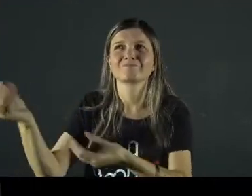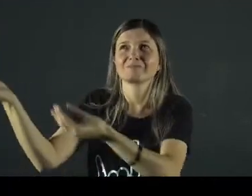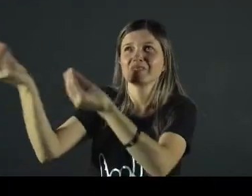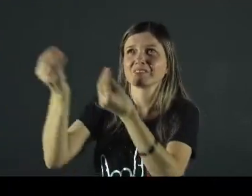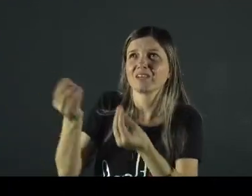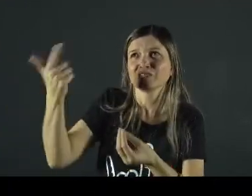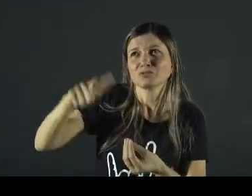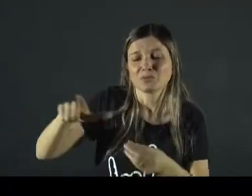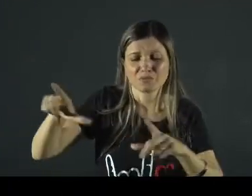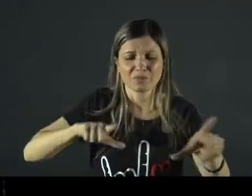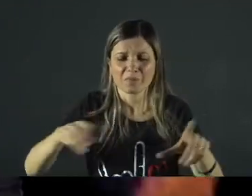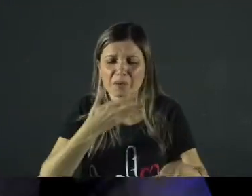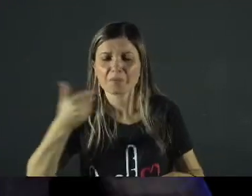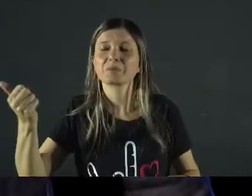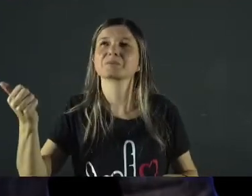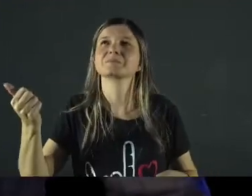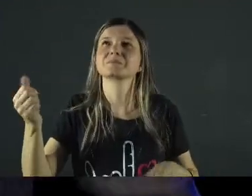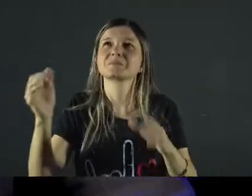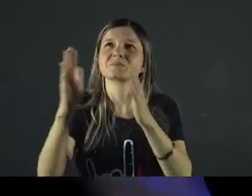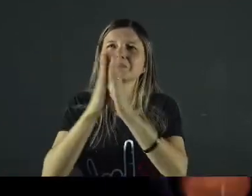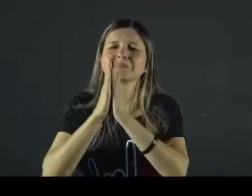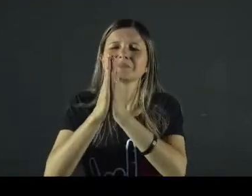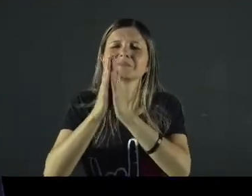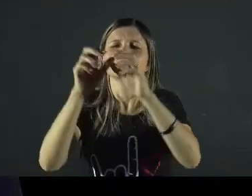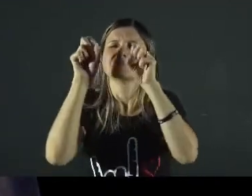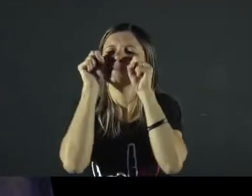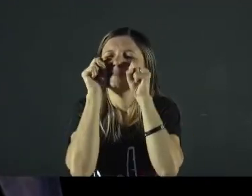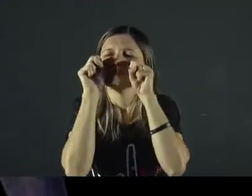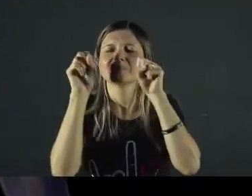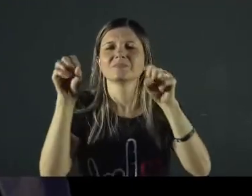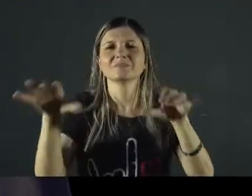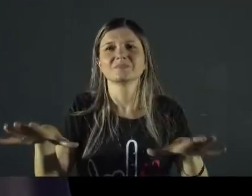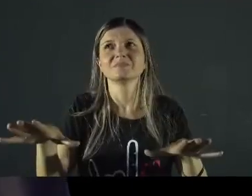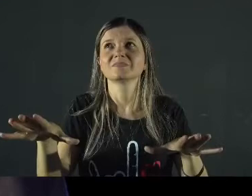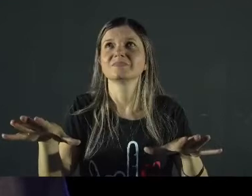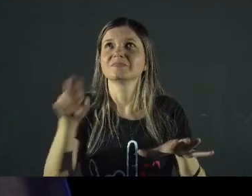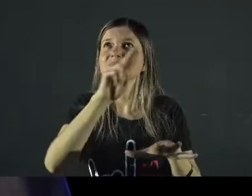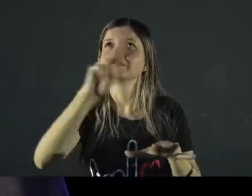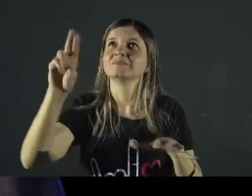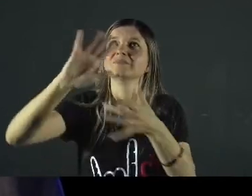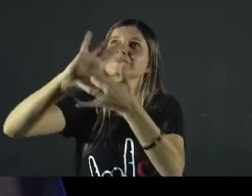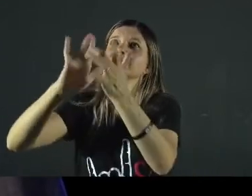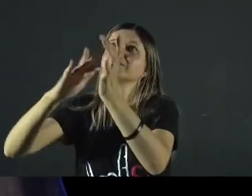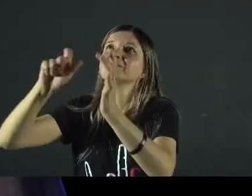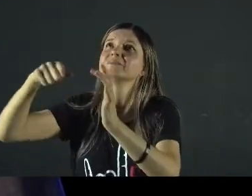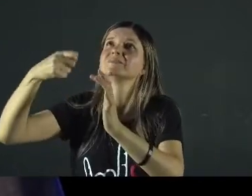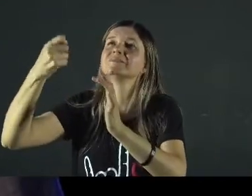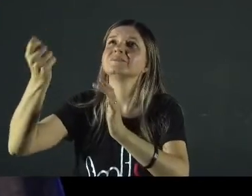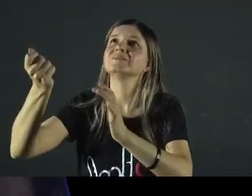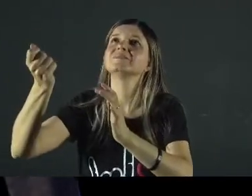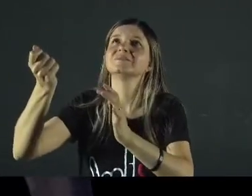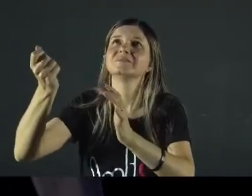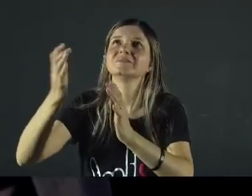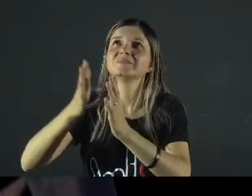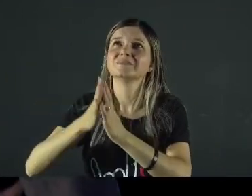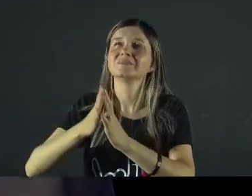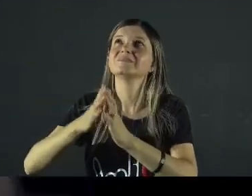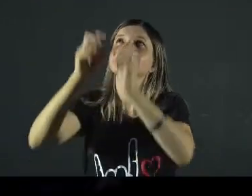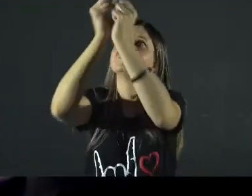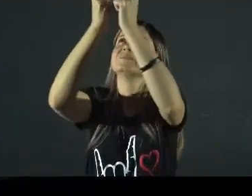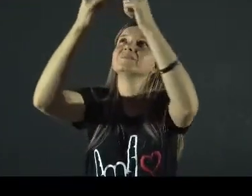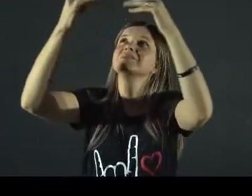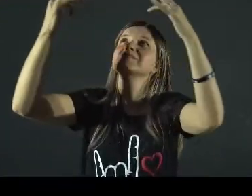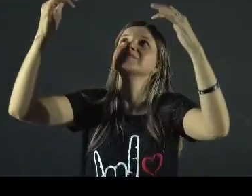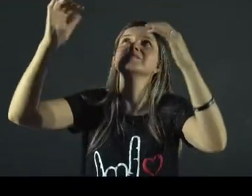melhor. Eu oro abençoando eles, em nome de Jesus e para a